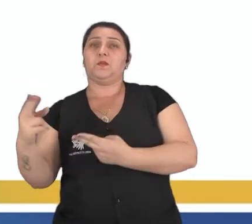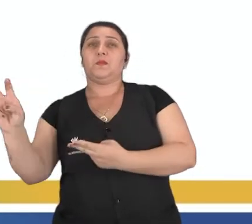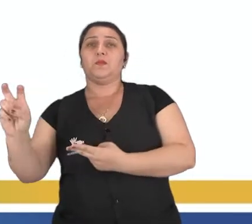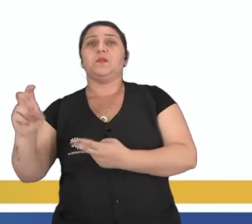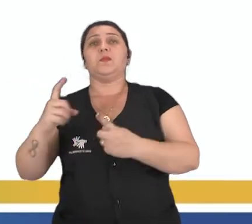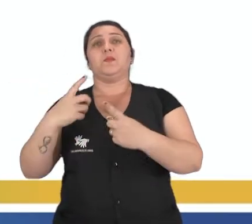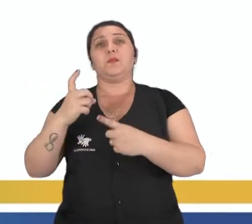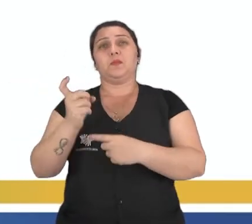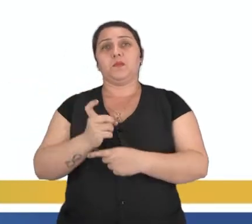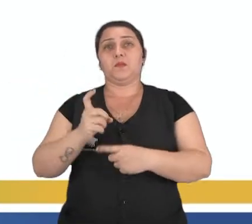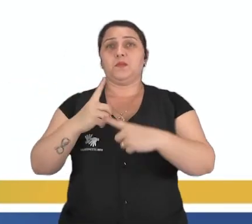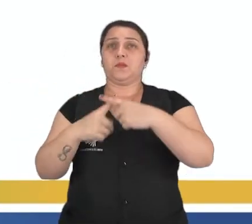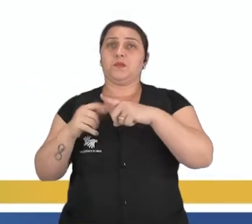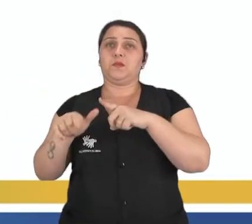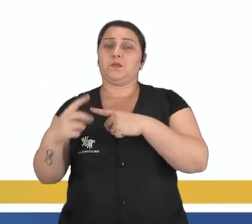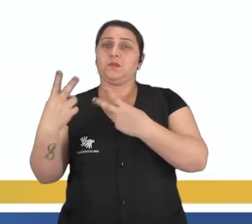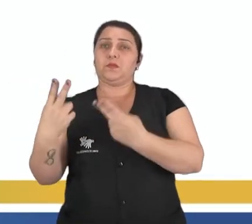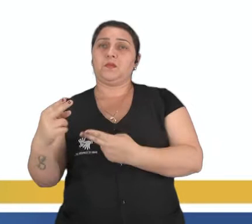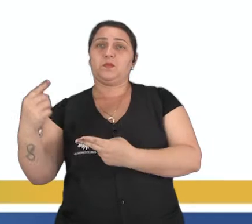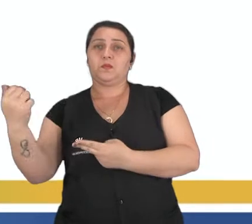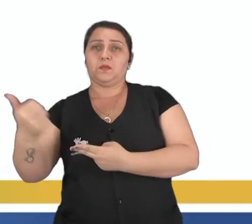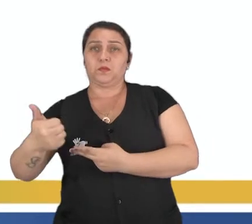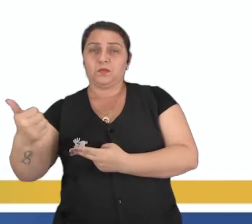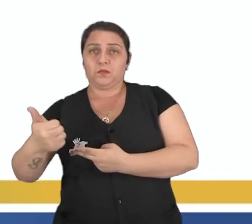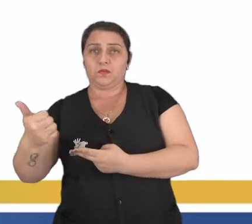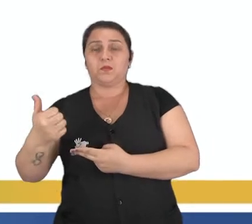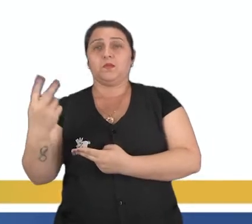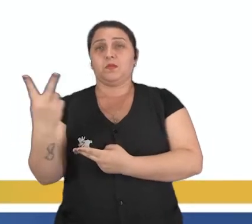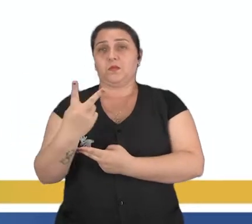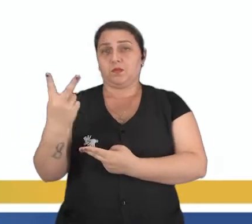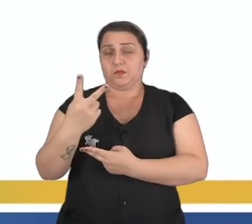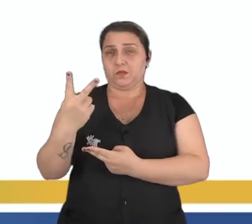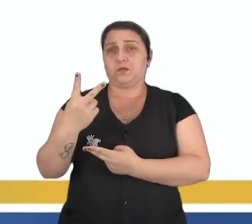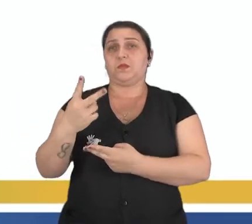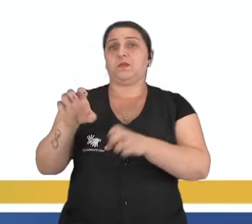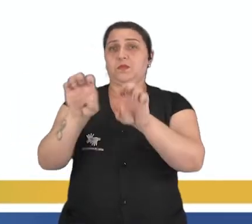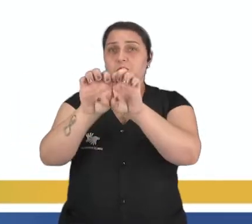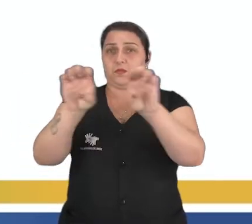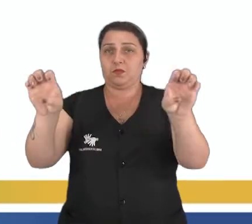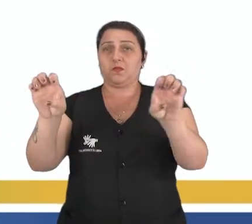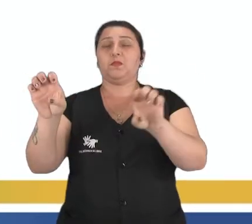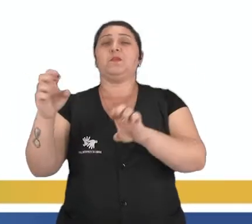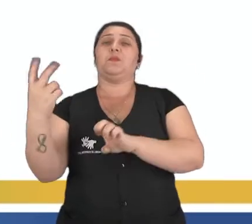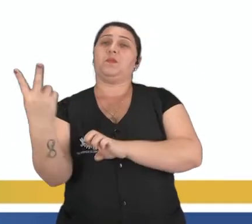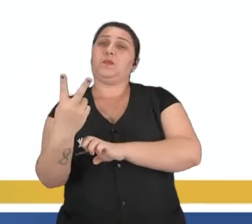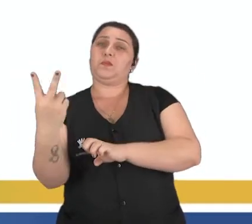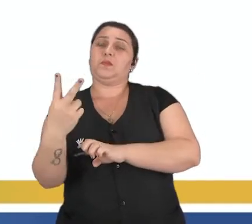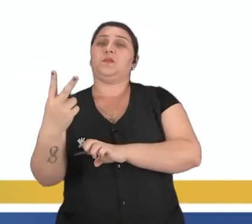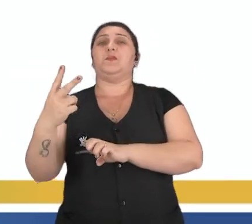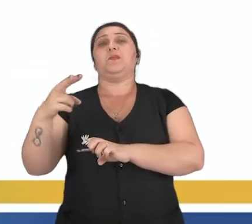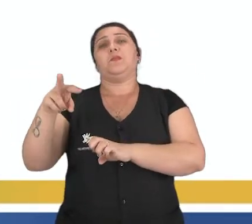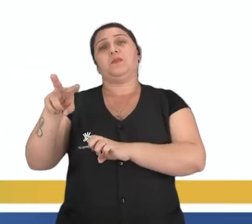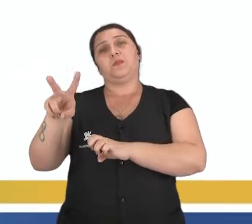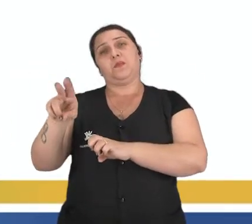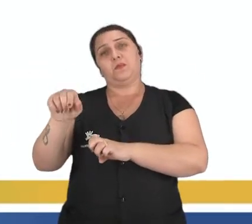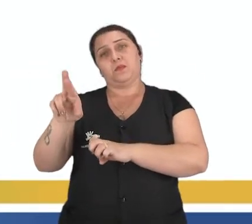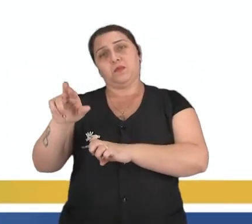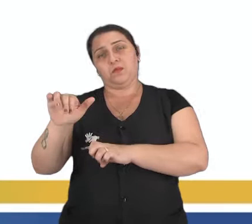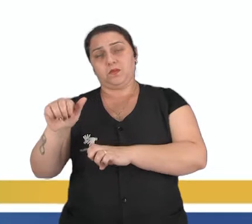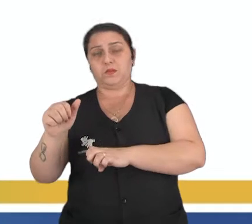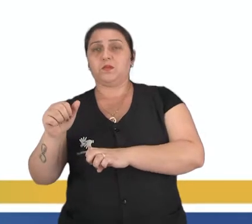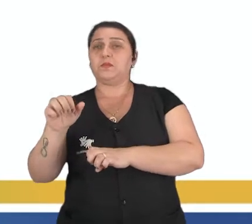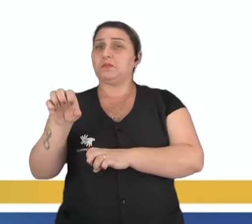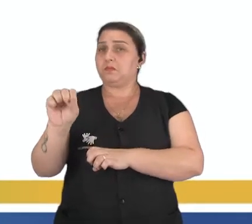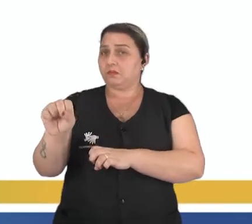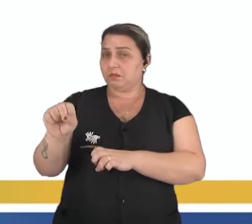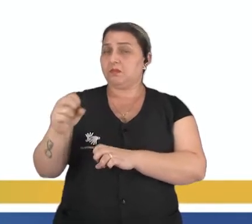mais y igual a 1. Também nós temos duas equações e duas variáveis. Pode ter mais variáveis? Sim, mas aqui a gente vai estudar